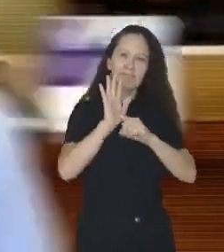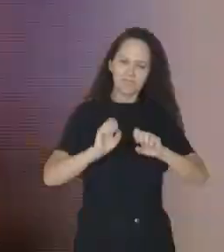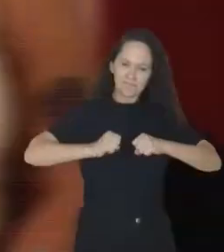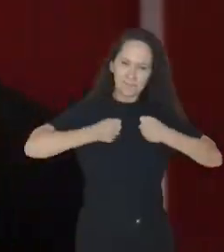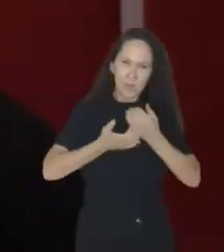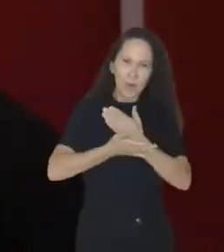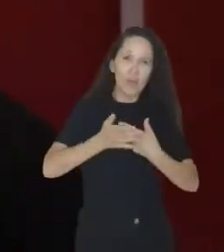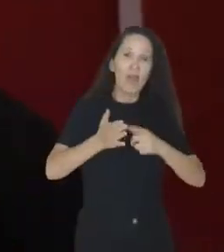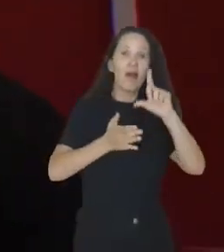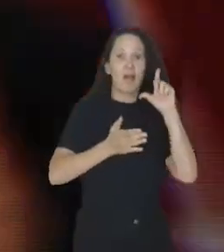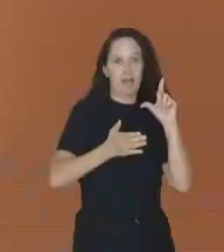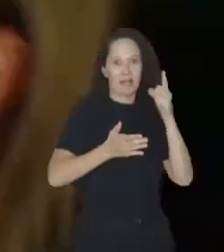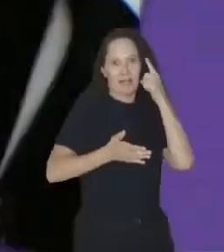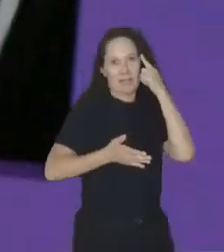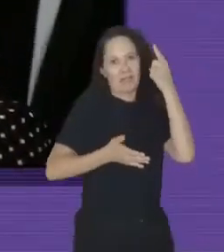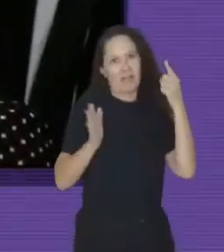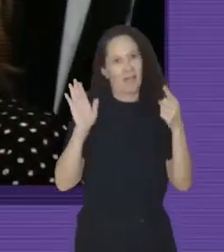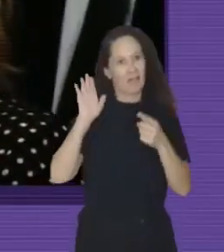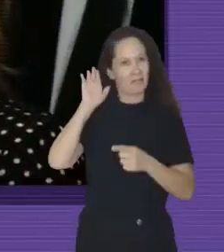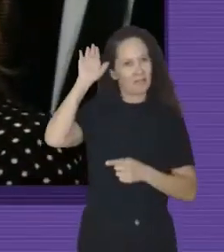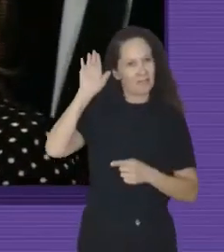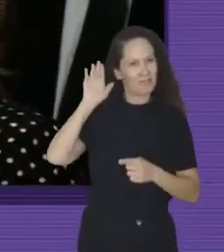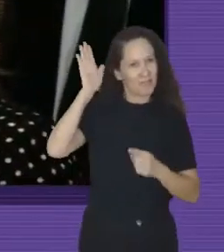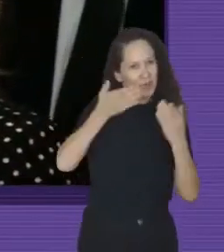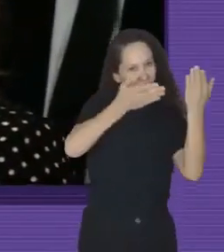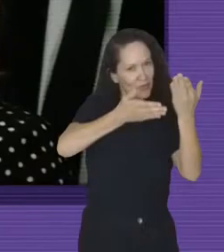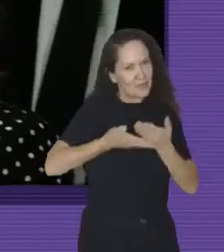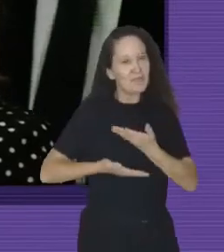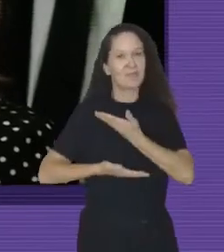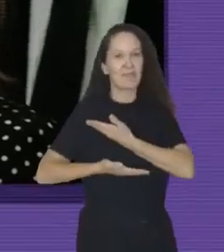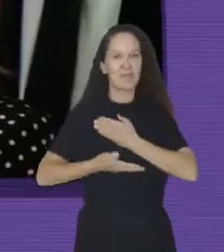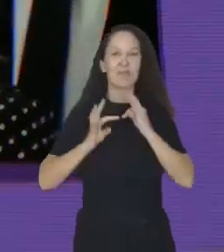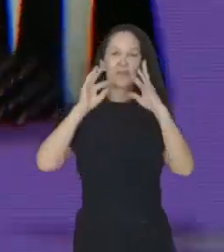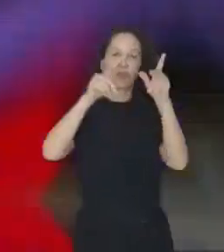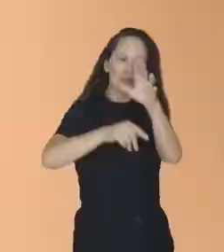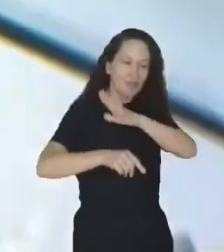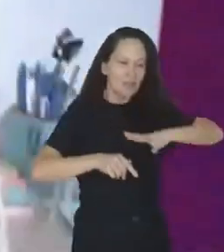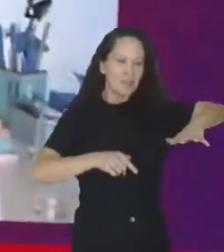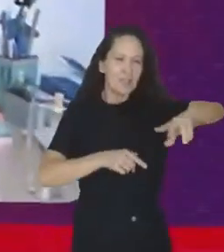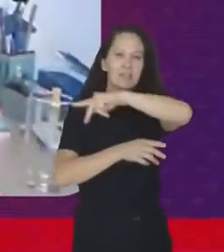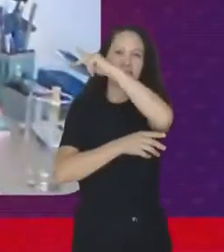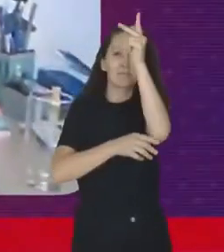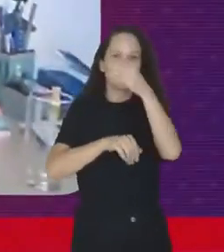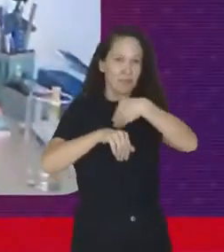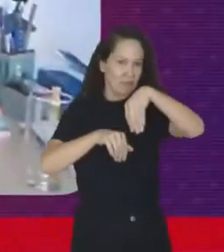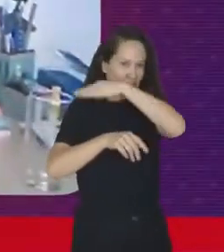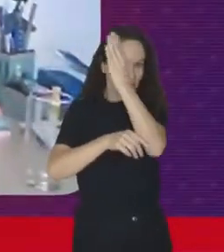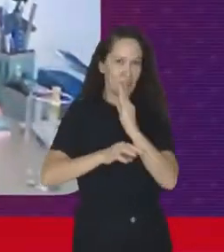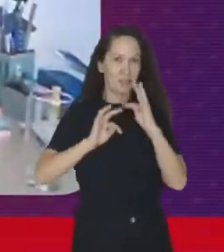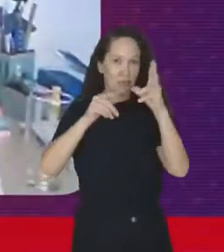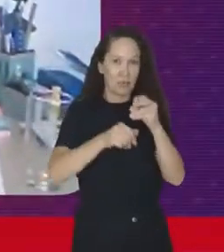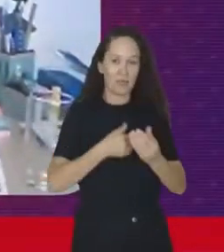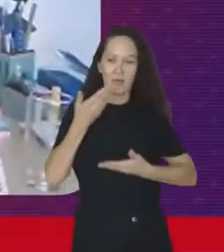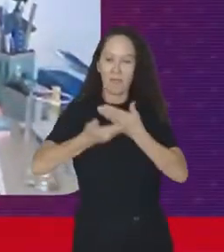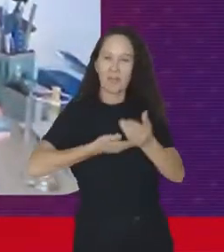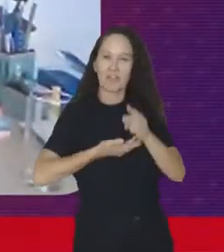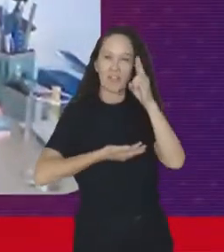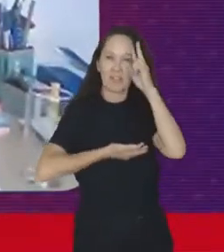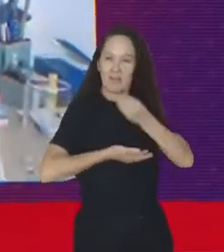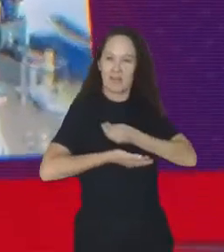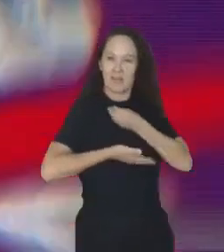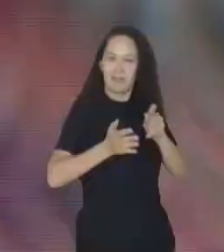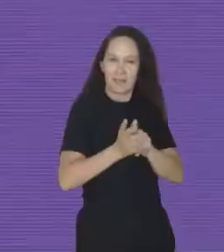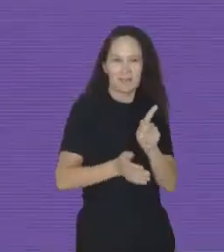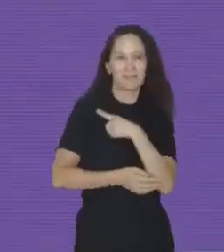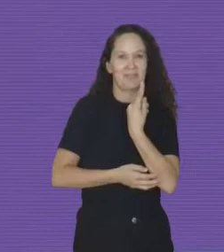começa muito antes de se pensar em uma candidatura, convidamos companheiras de todos os cantos do país para compartilhar suas histórias e trajetórias com a